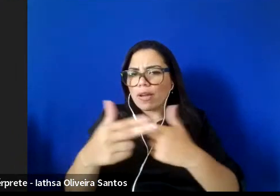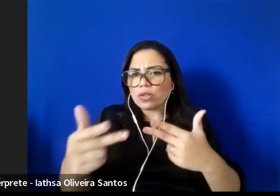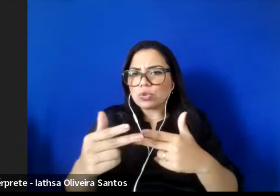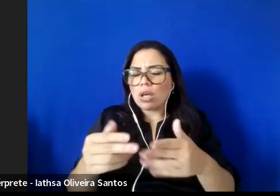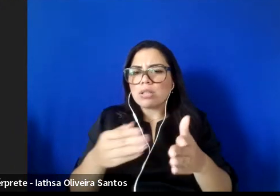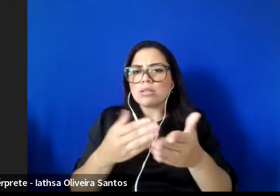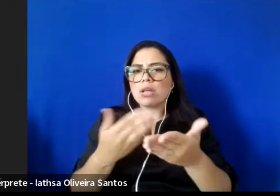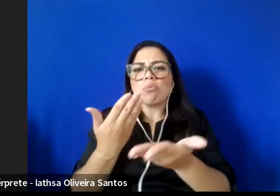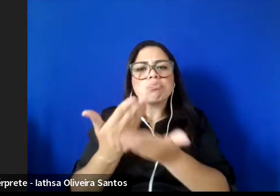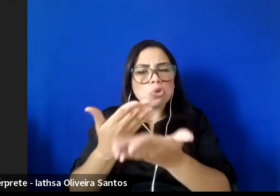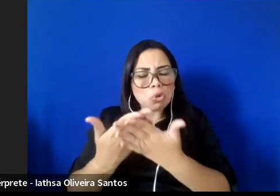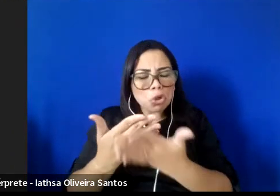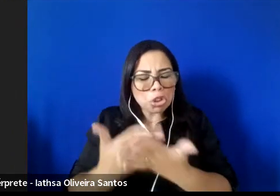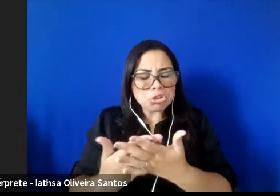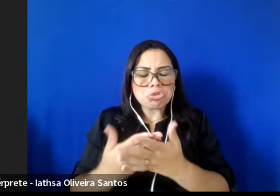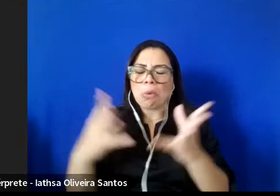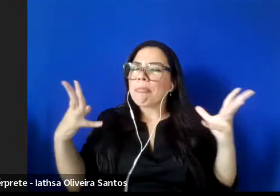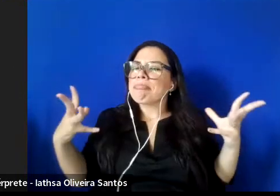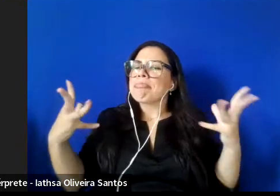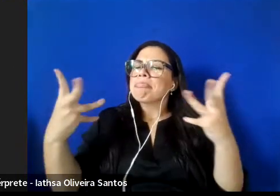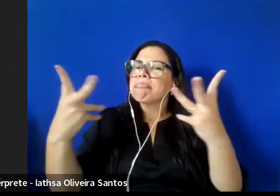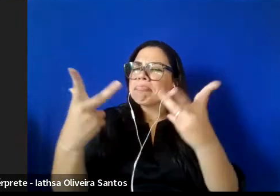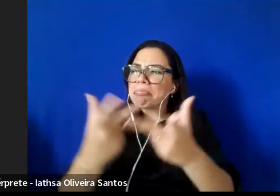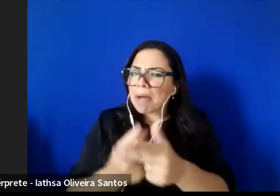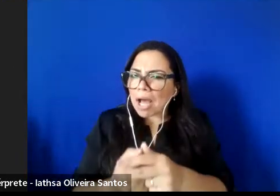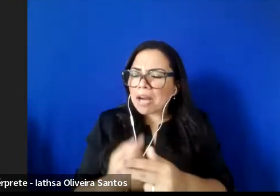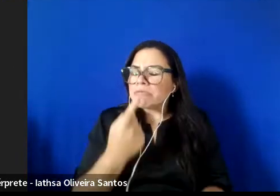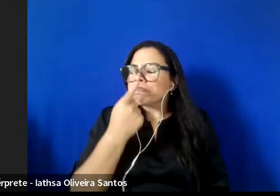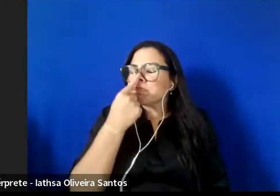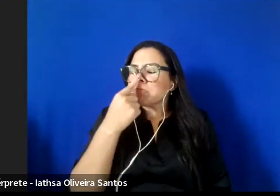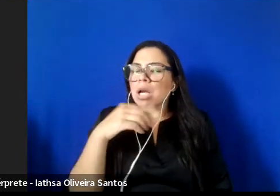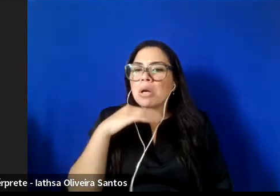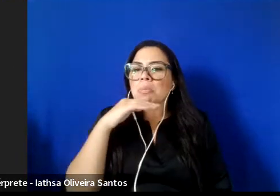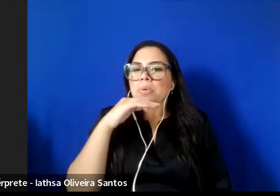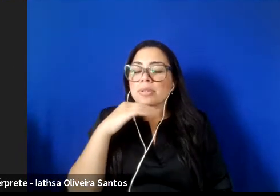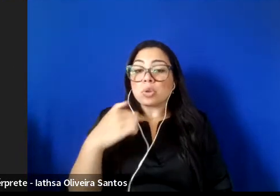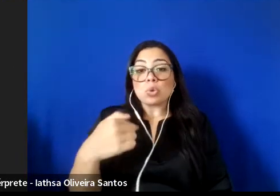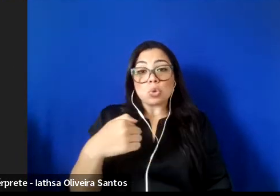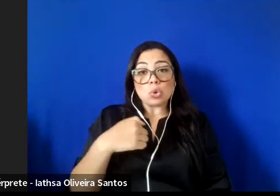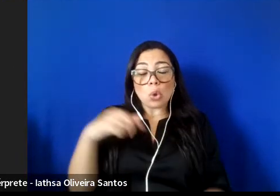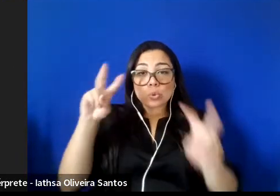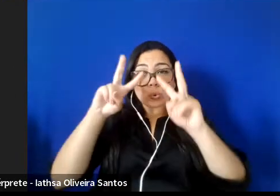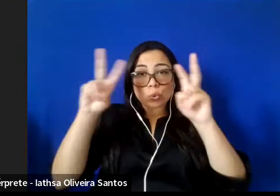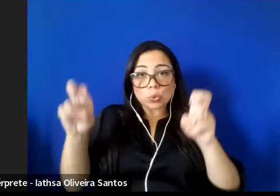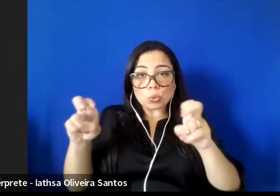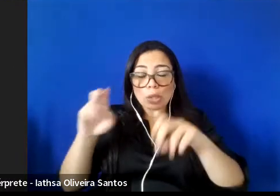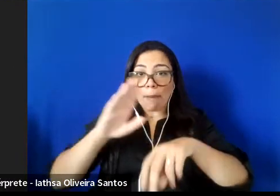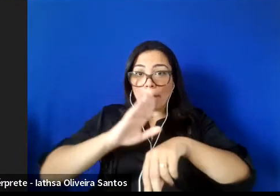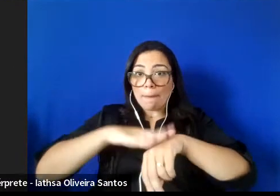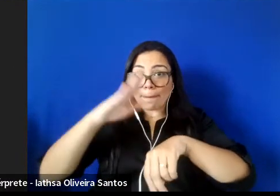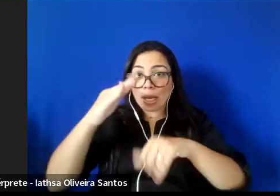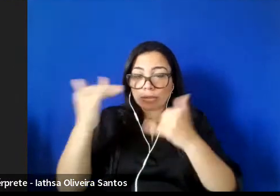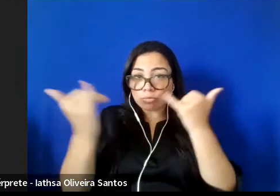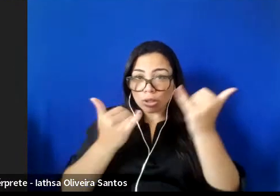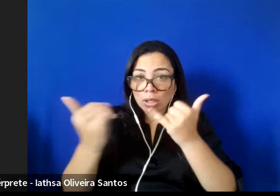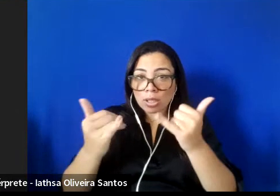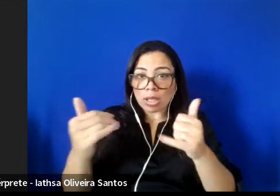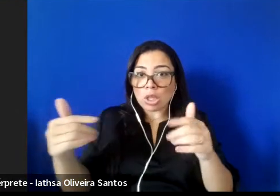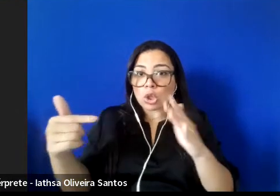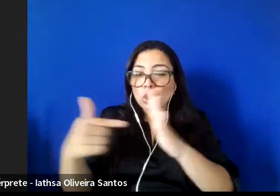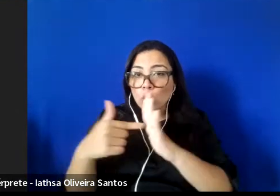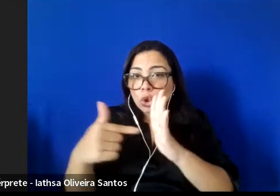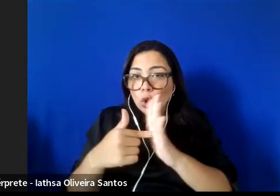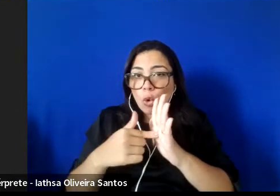estudos maravilhosos, impressionantes. O nosso não tem um tema tão palpitante que toca diretamente a